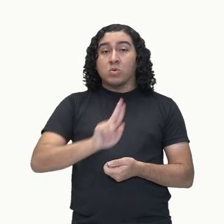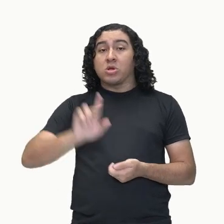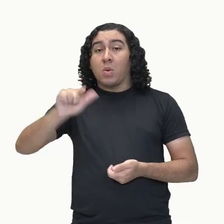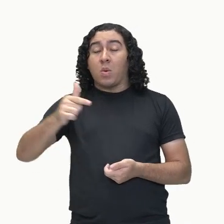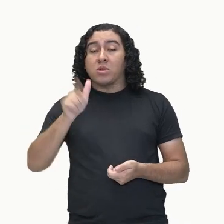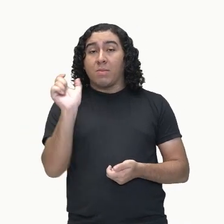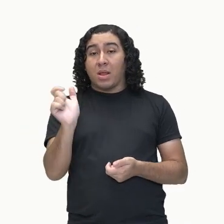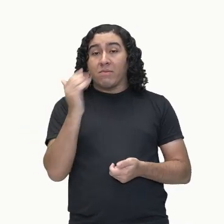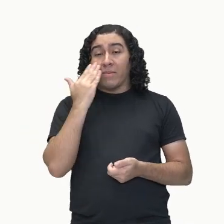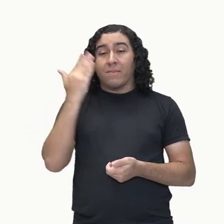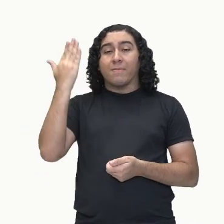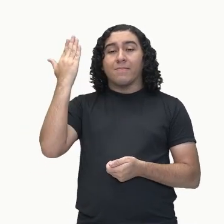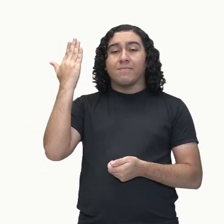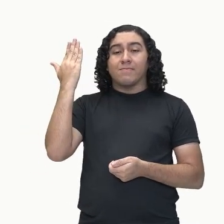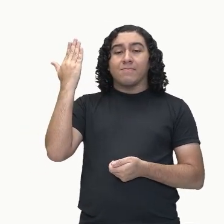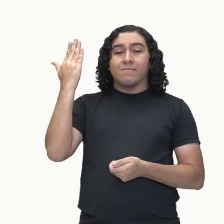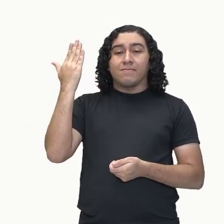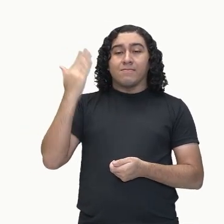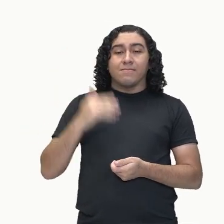ojalá